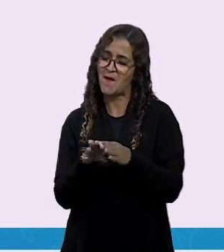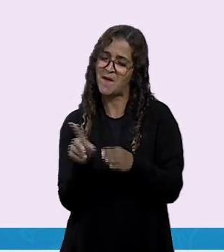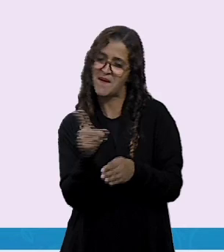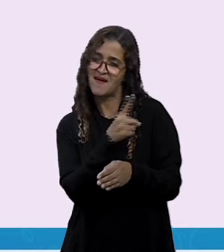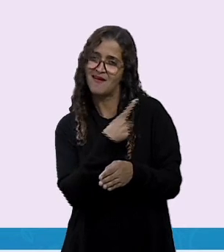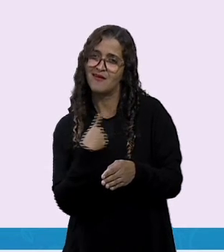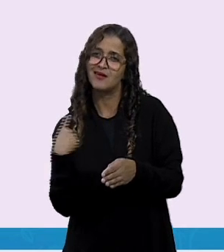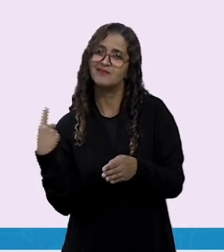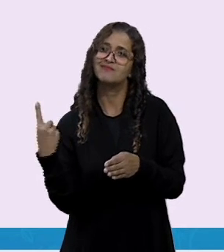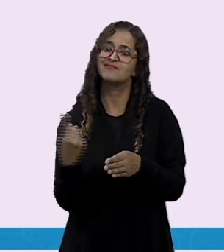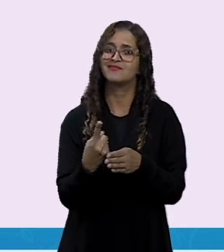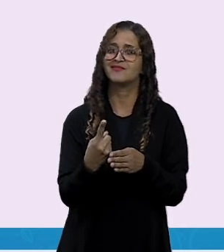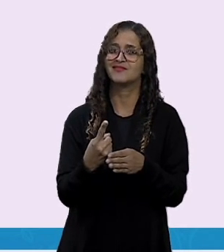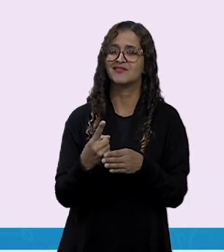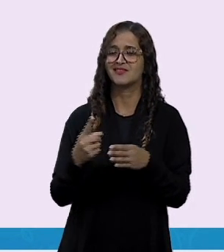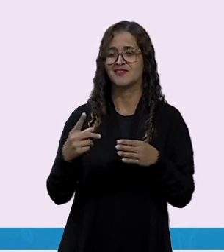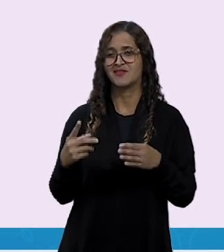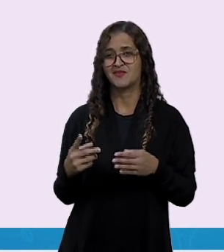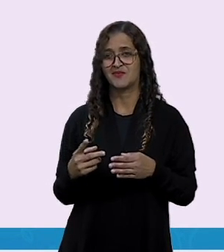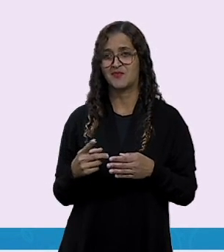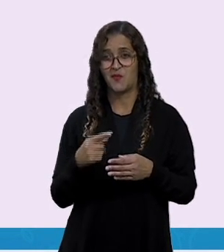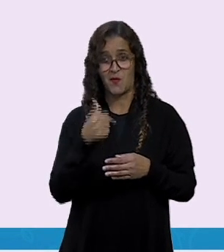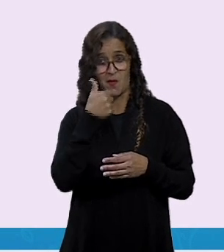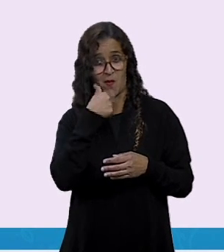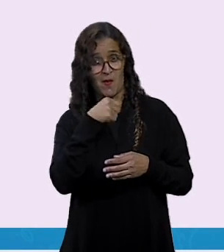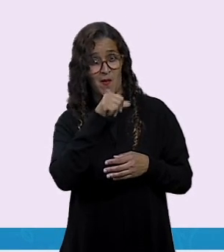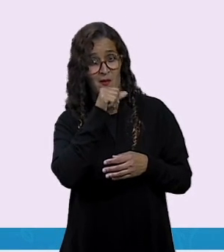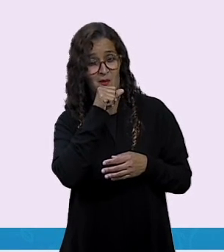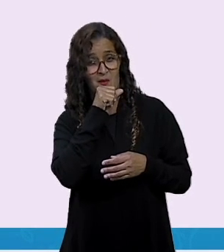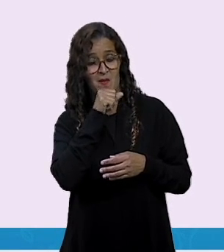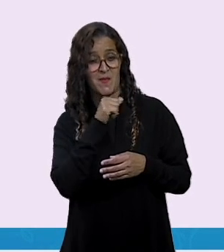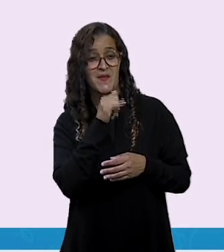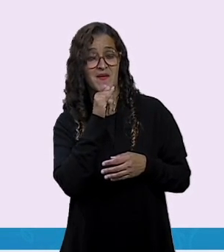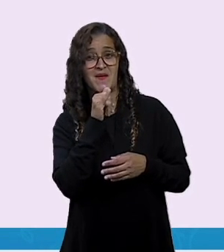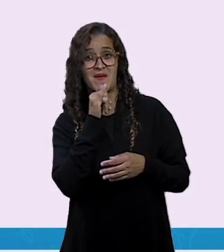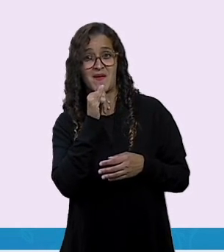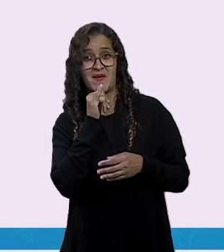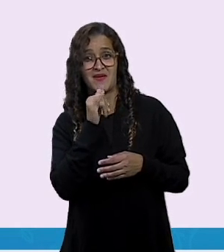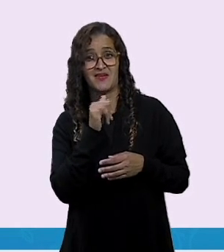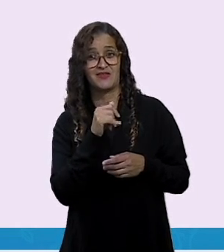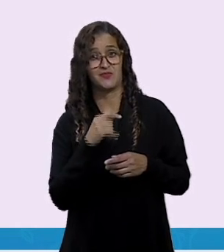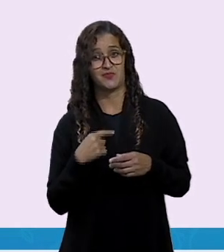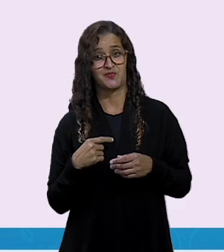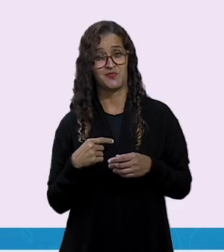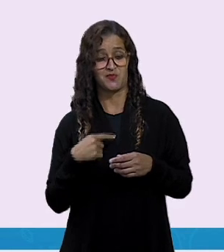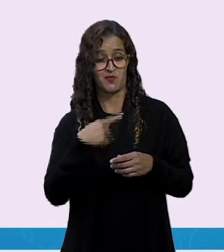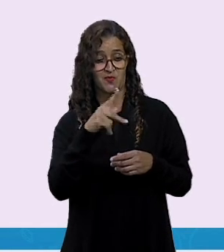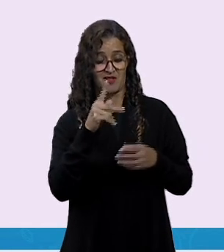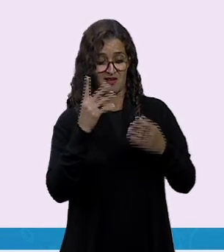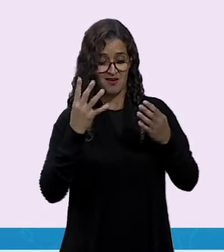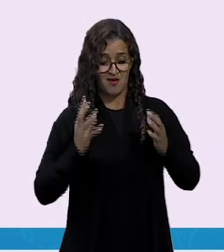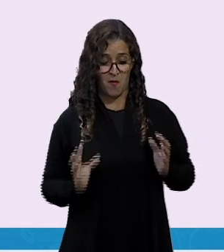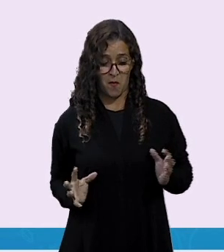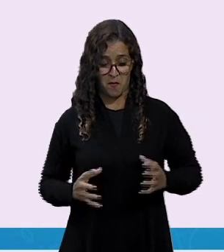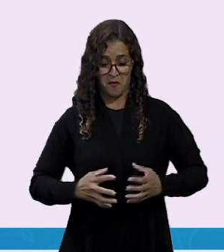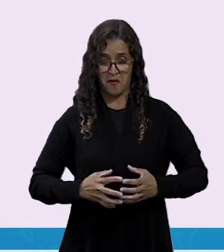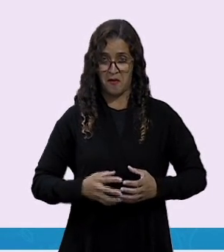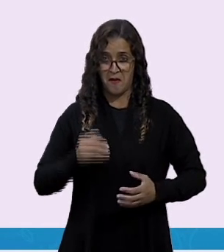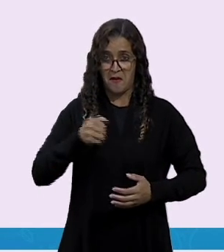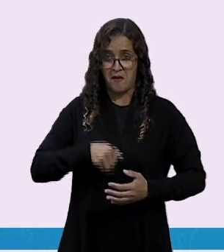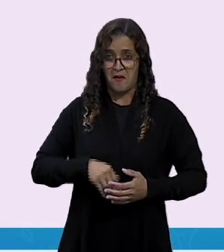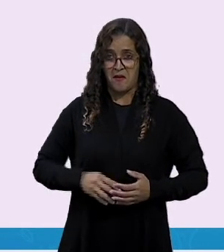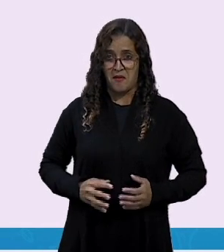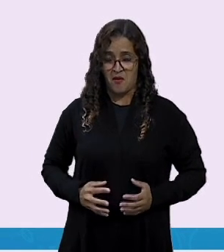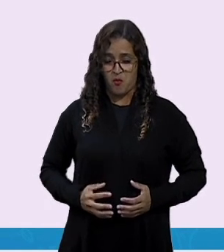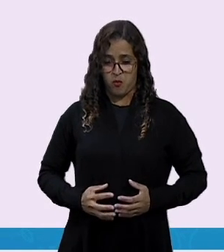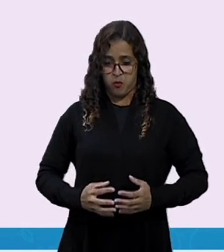seres humanos, né? A gente cresce ali dentro da barriga da mamãe, se desenvolve, fica forte para a gente nascer um bebê bem lindo igual esse aqui,